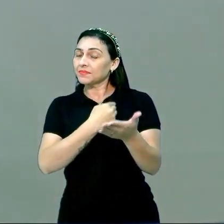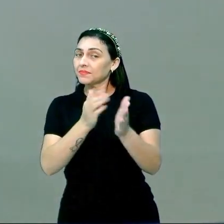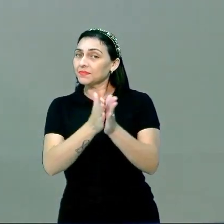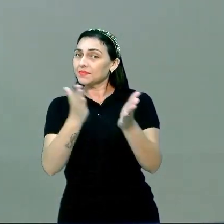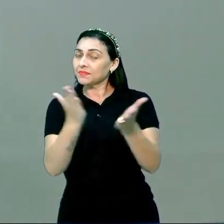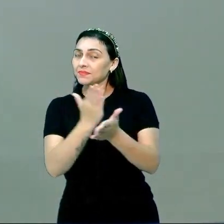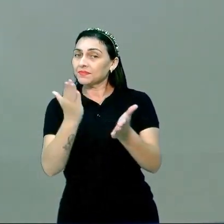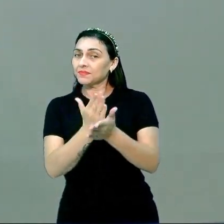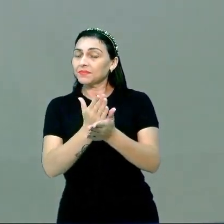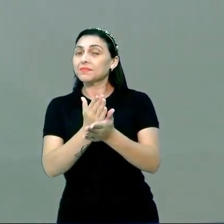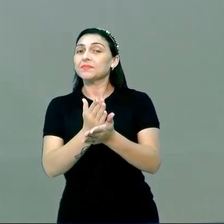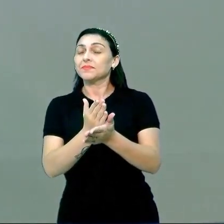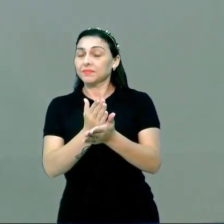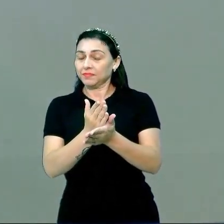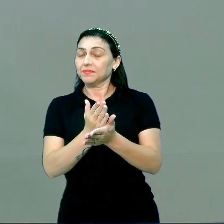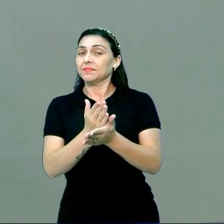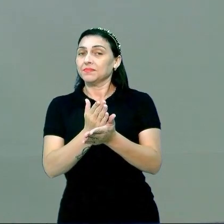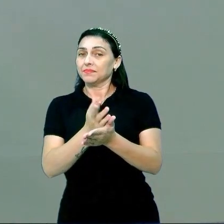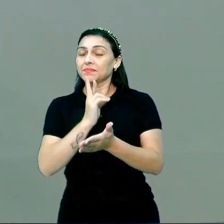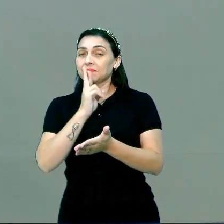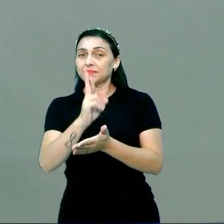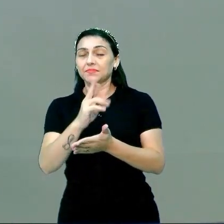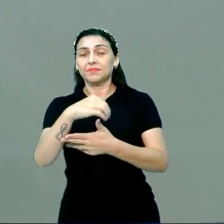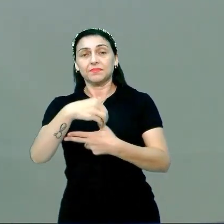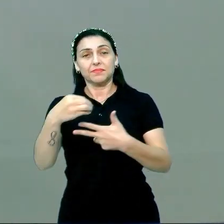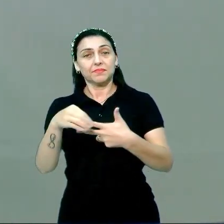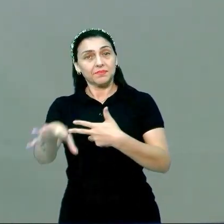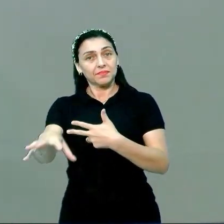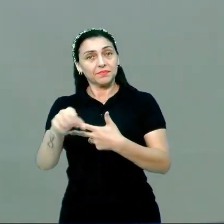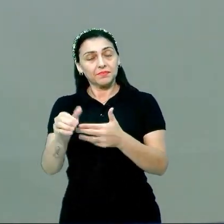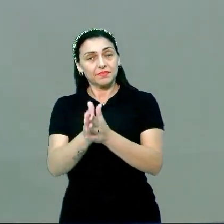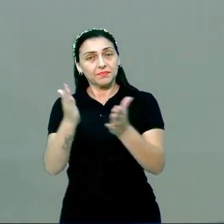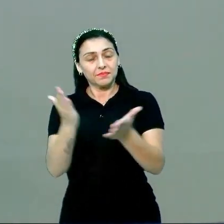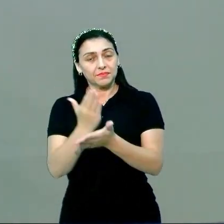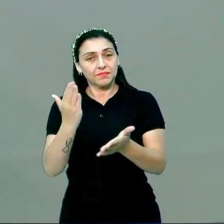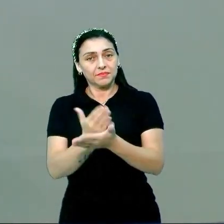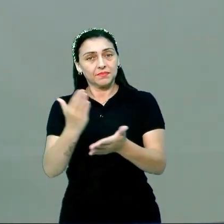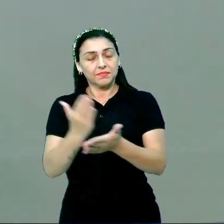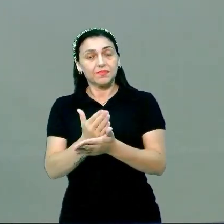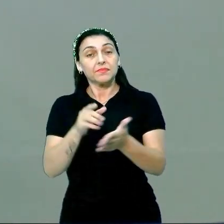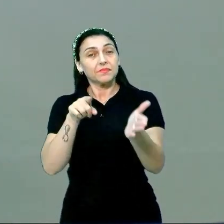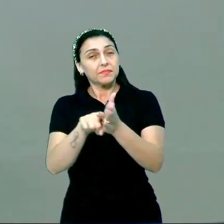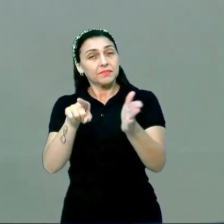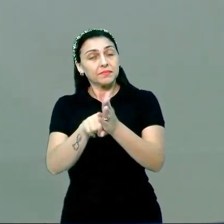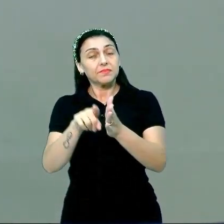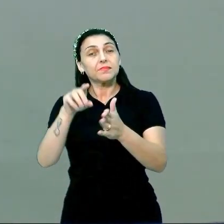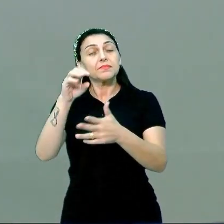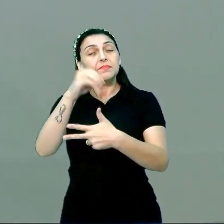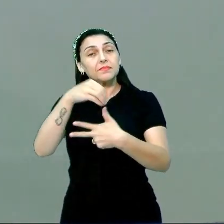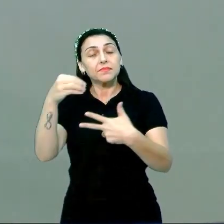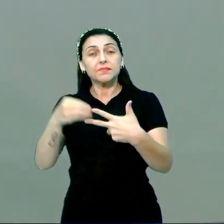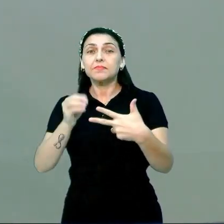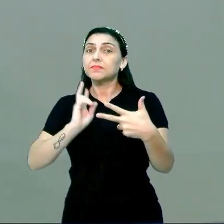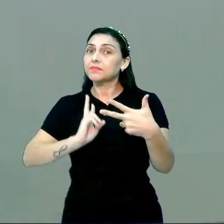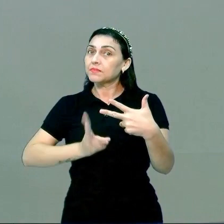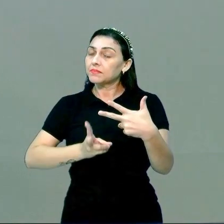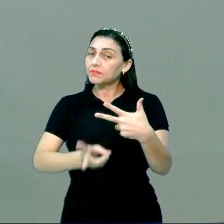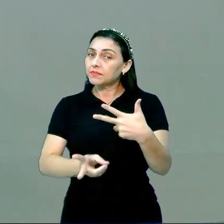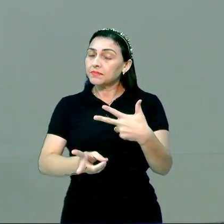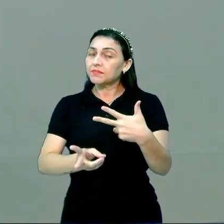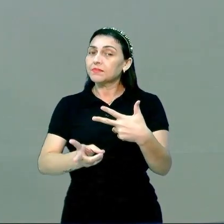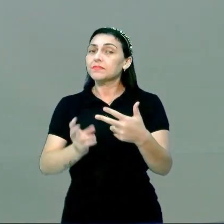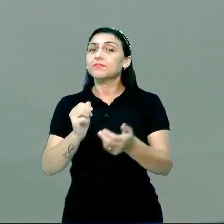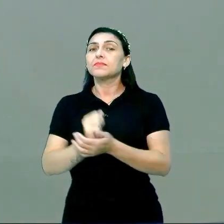aqui, livro Resolvendo em 2, tá? Você pega aí seu livro, a gente vai trabalhar com algumas questões do Enem, dando